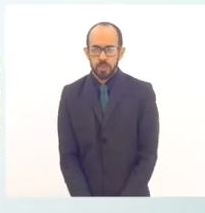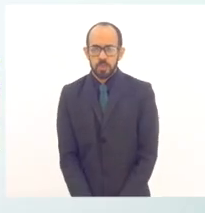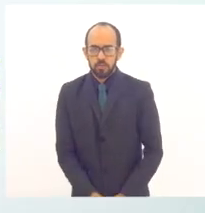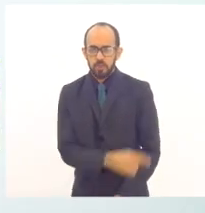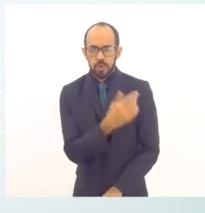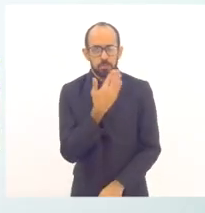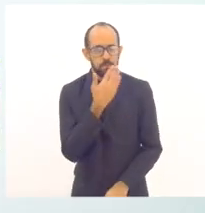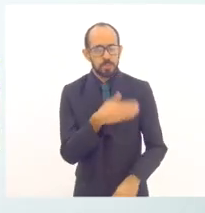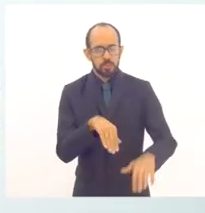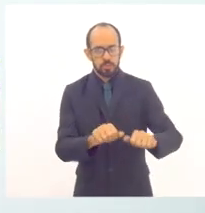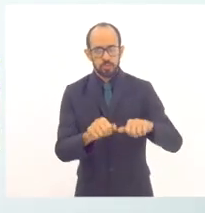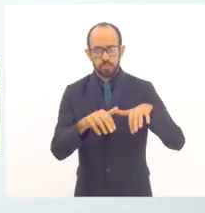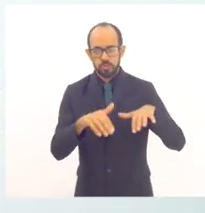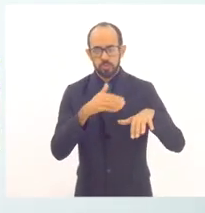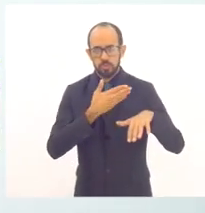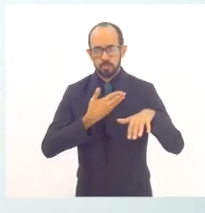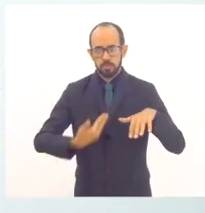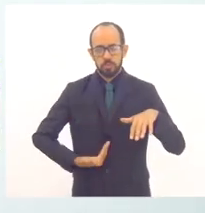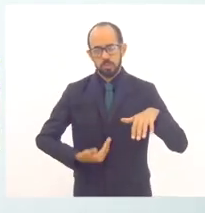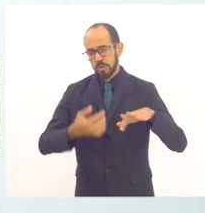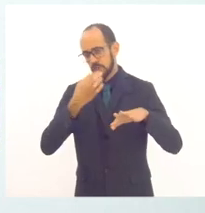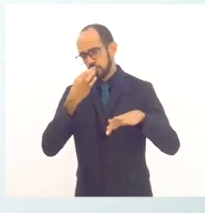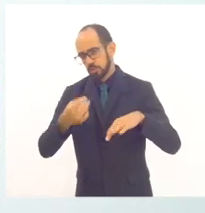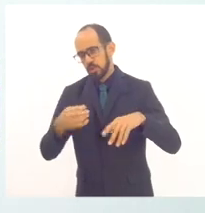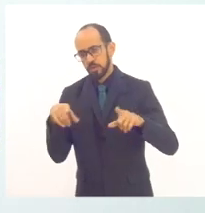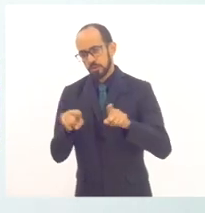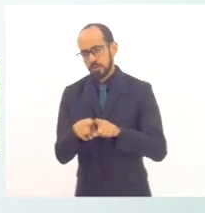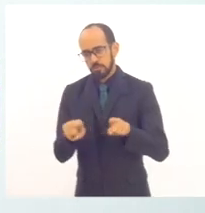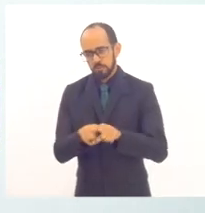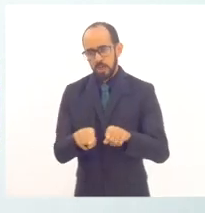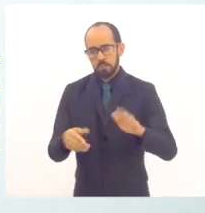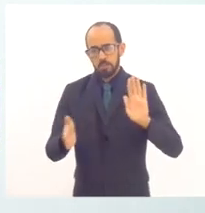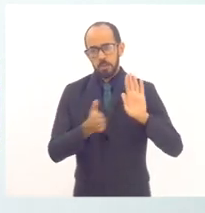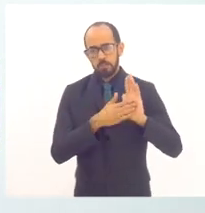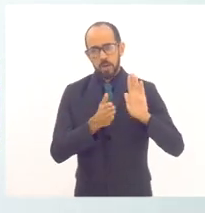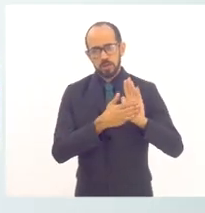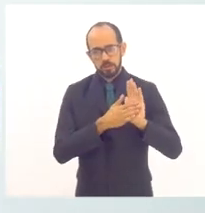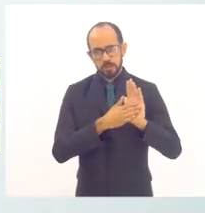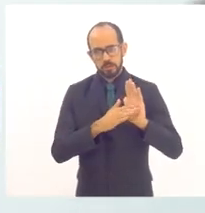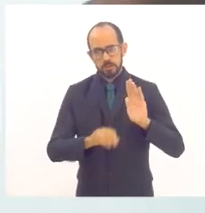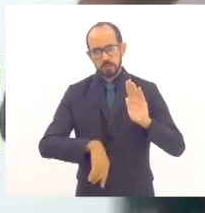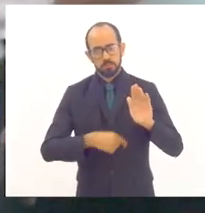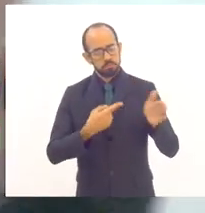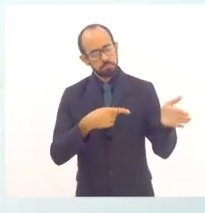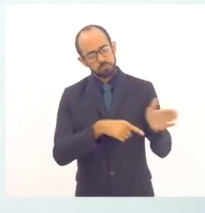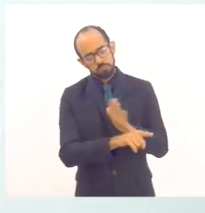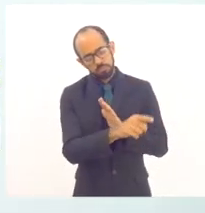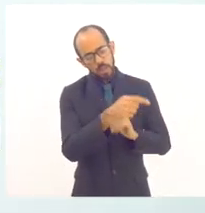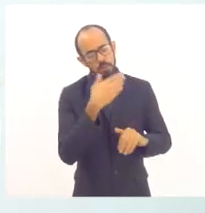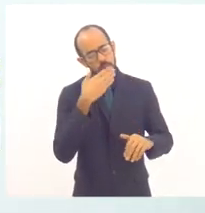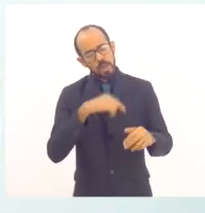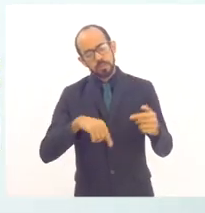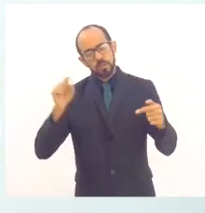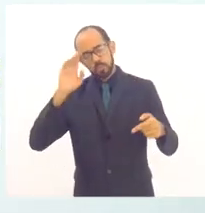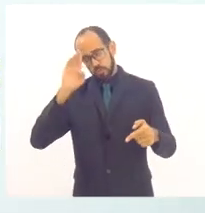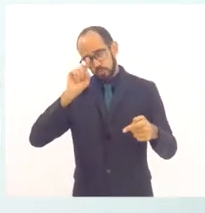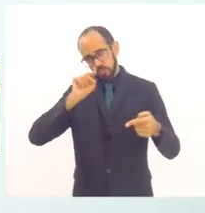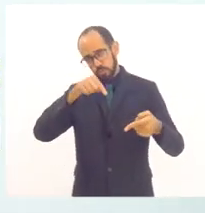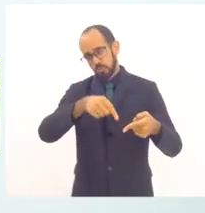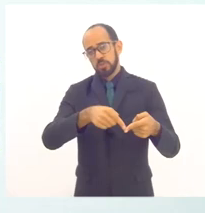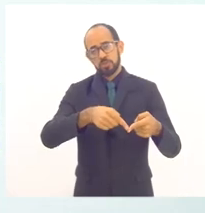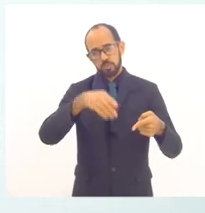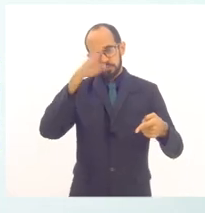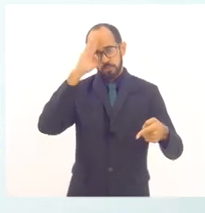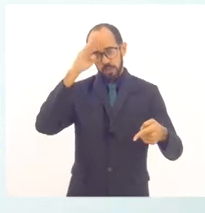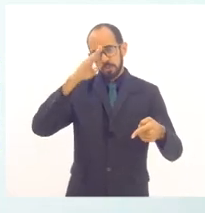essa audiência e também sugeriu algumas propostas, quais são os pontos principais desse